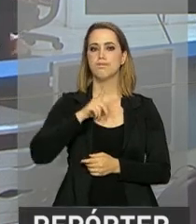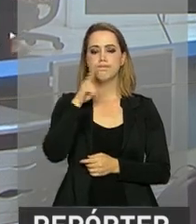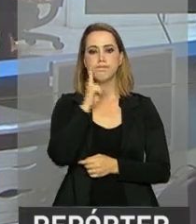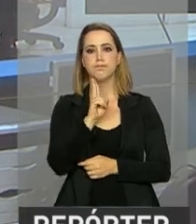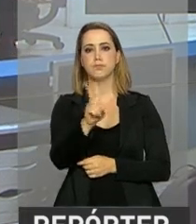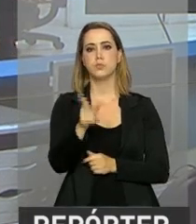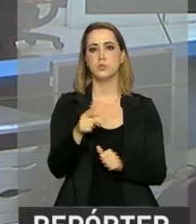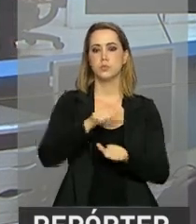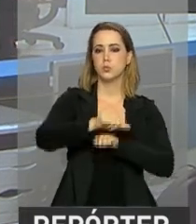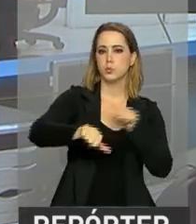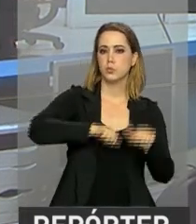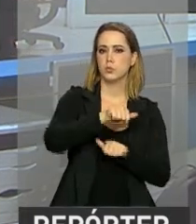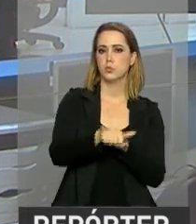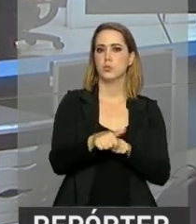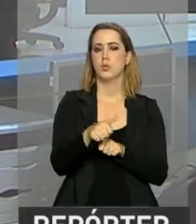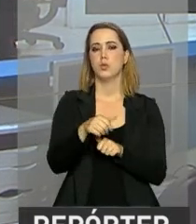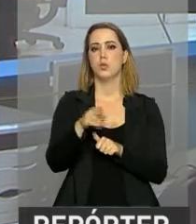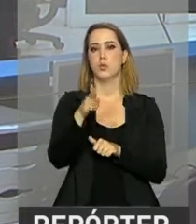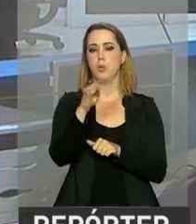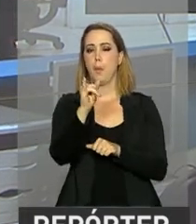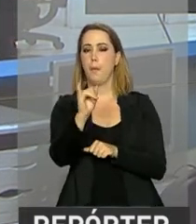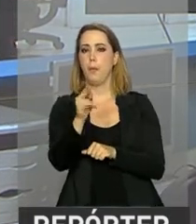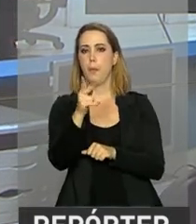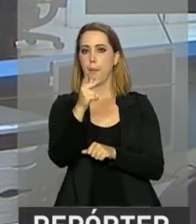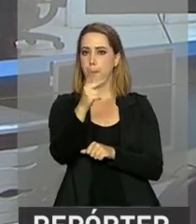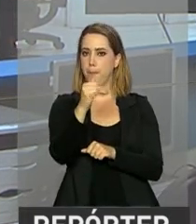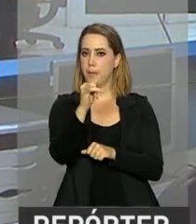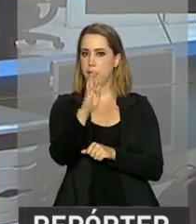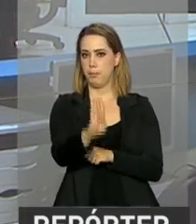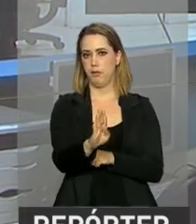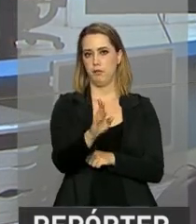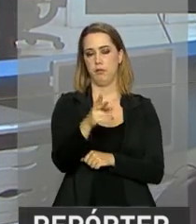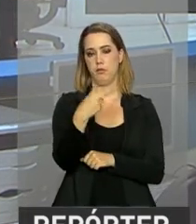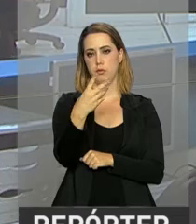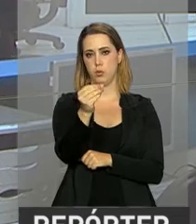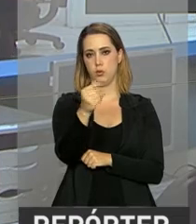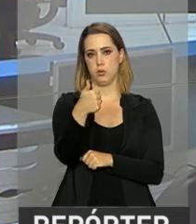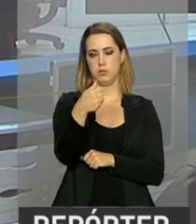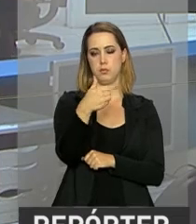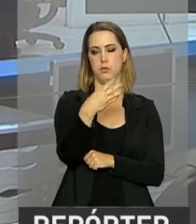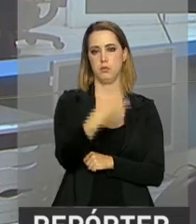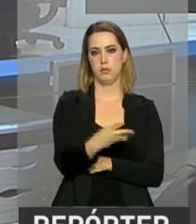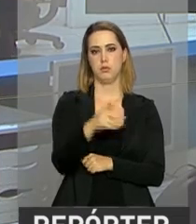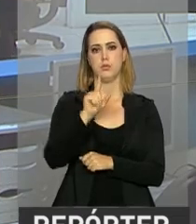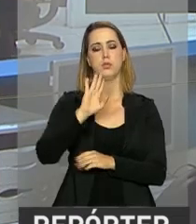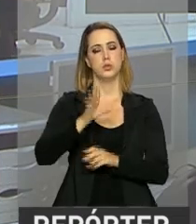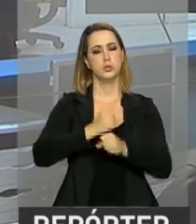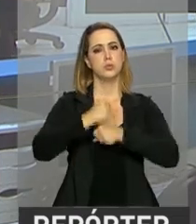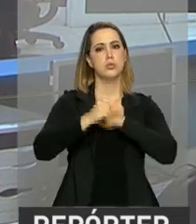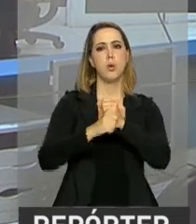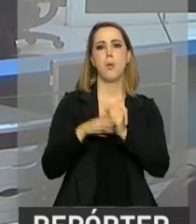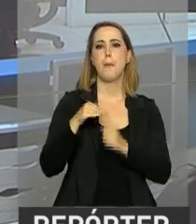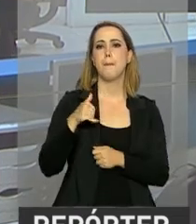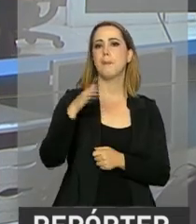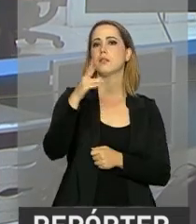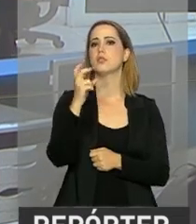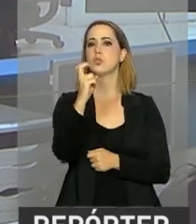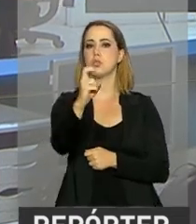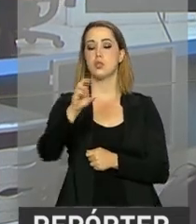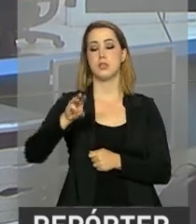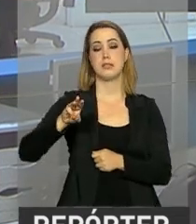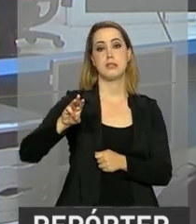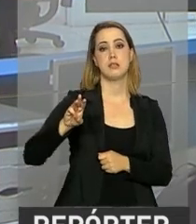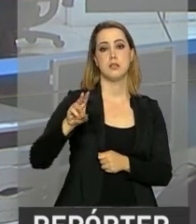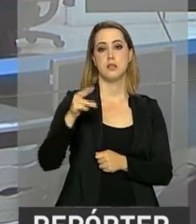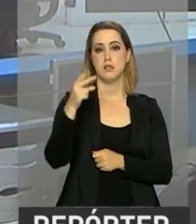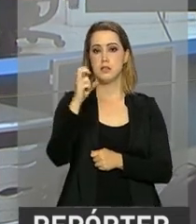brasileira em 2014. O produto interno bruto, que é a soma de toda a riqueza produzida pelo país em um ano, chegou a mais de 5 trilhões e